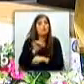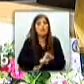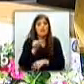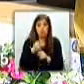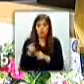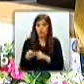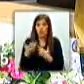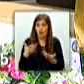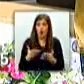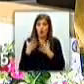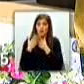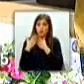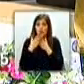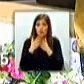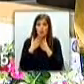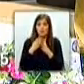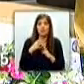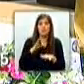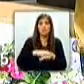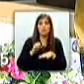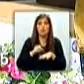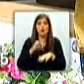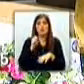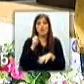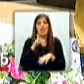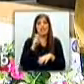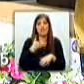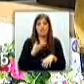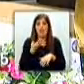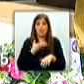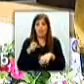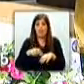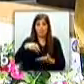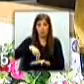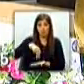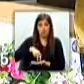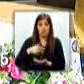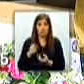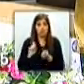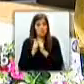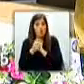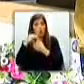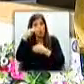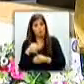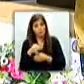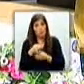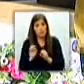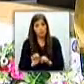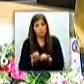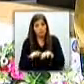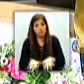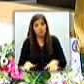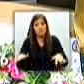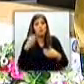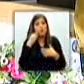que estamos a estudar é a gravidade, que lá é um terço da gravidade da Terra, e isso altera o comportamento da planta e a maneira como cresce. A